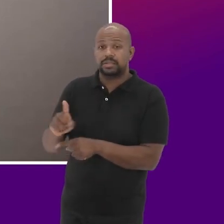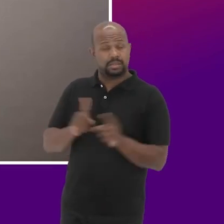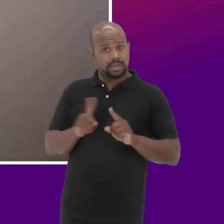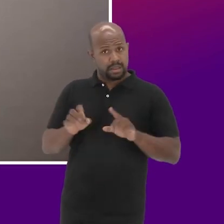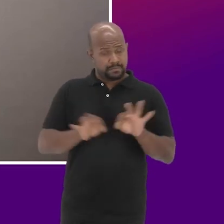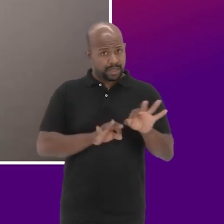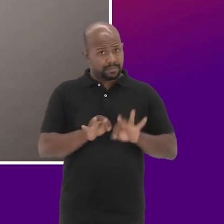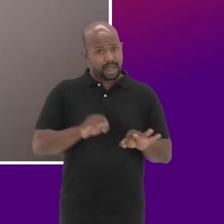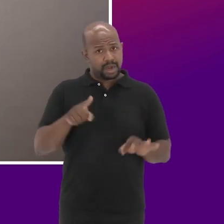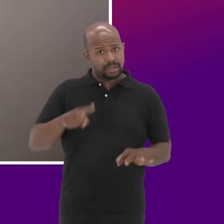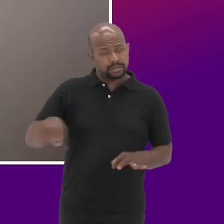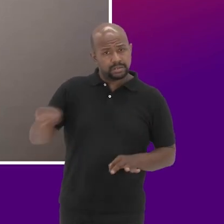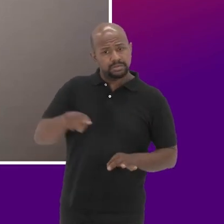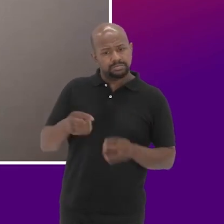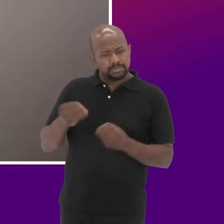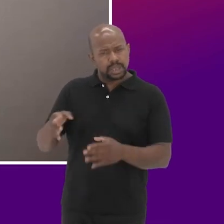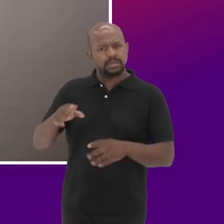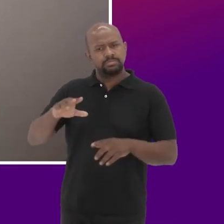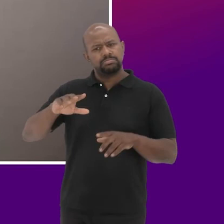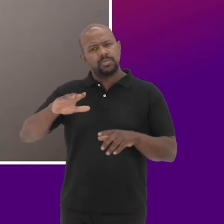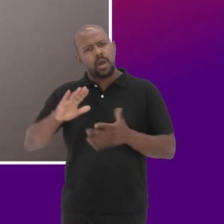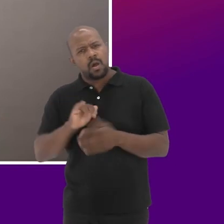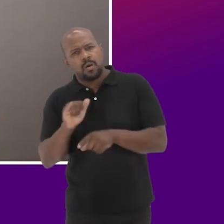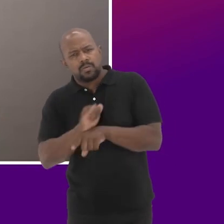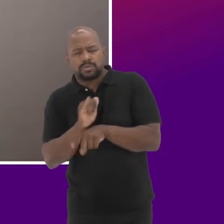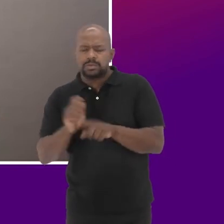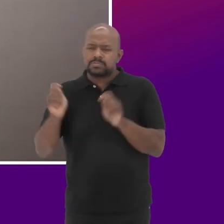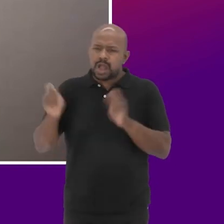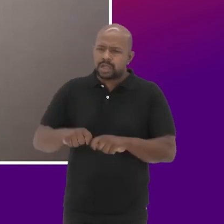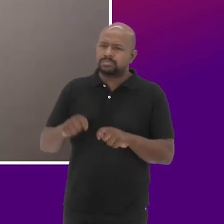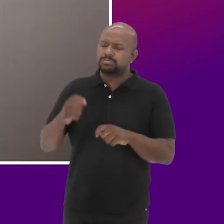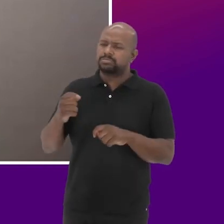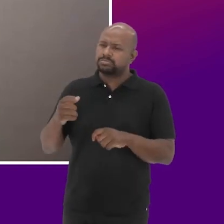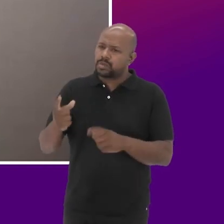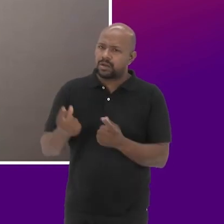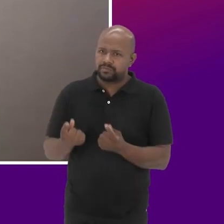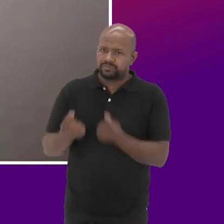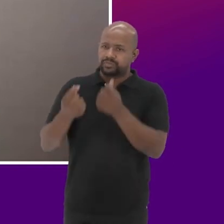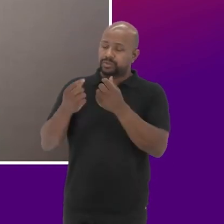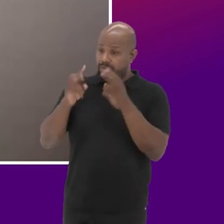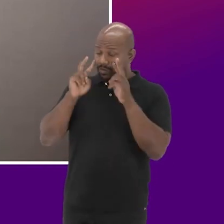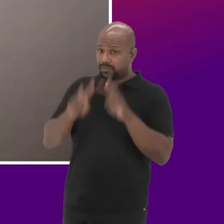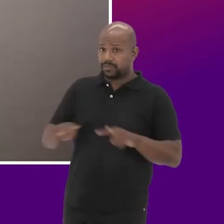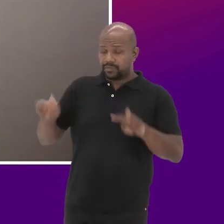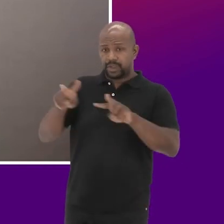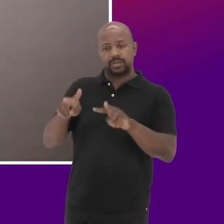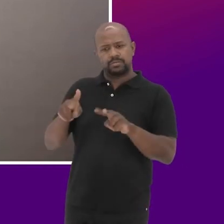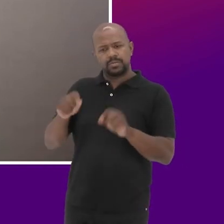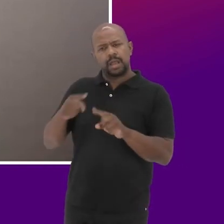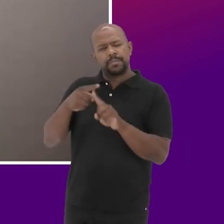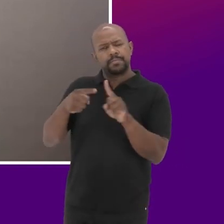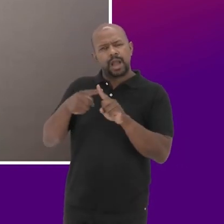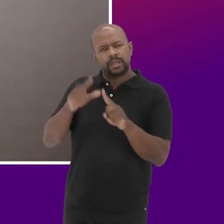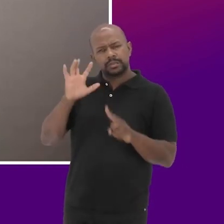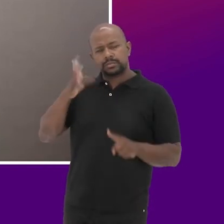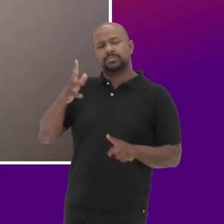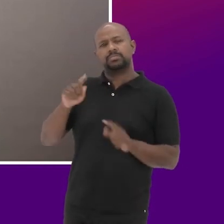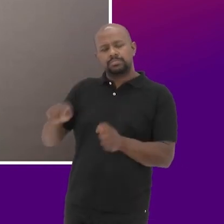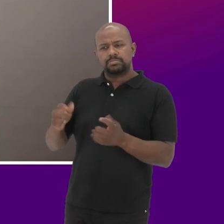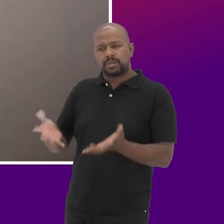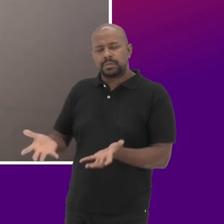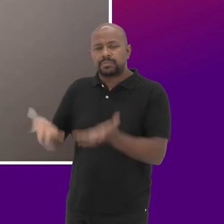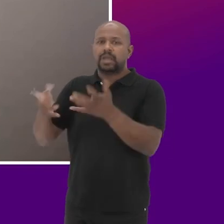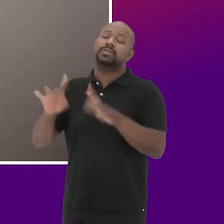e preparando os indivíduos com instrumentos financeiros também, sendo uma parte da solução para poder seguir